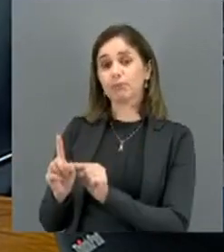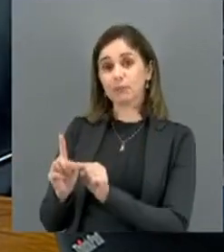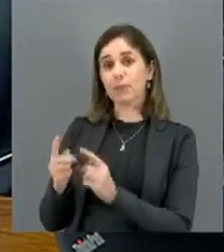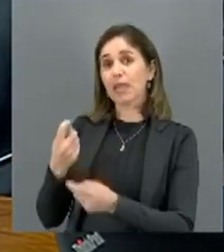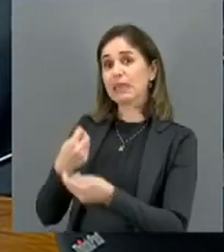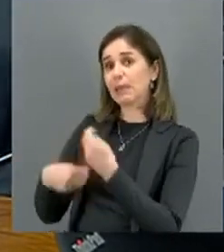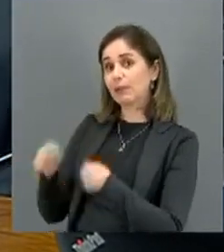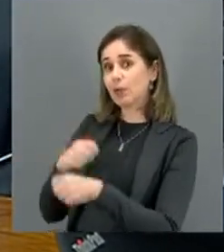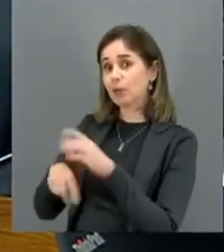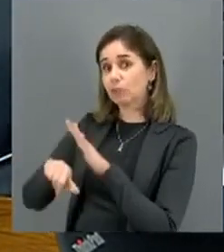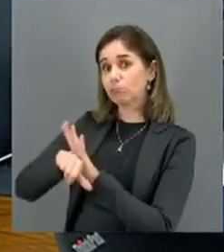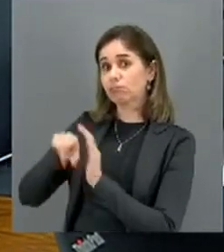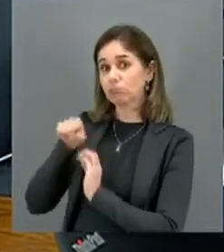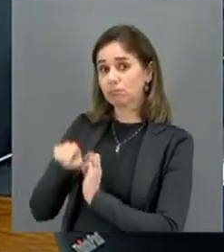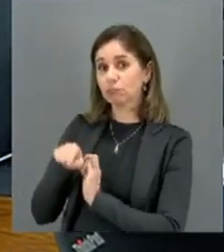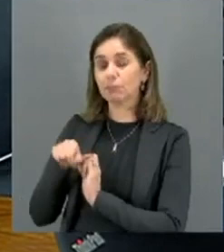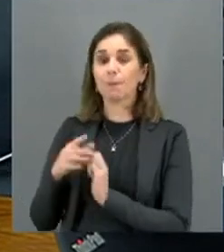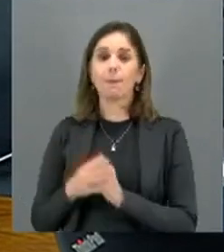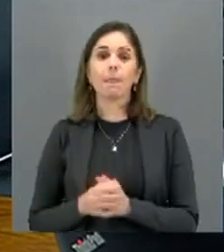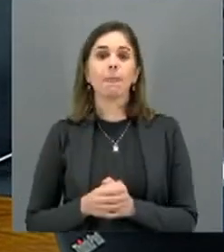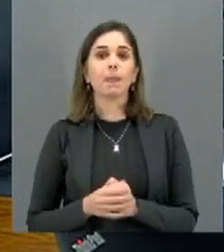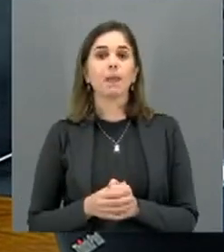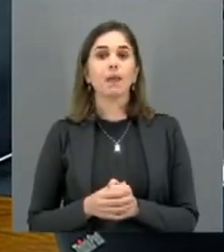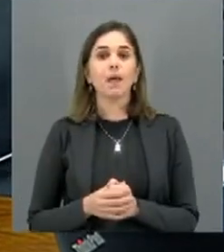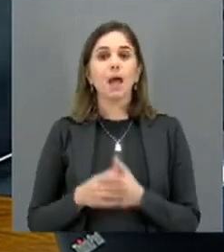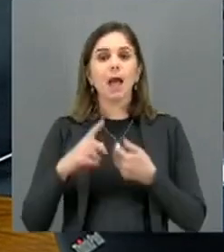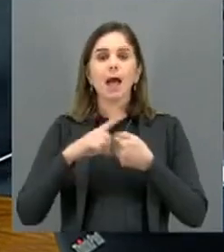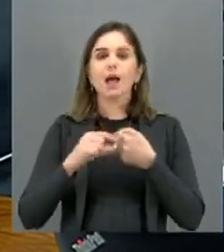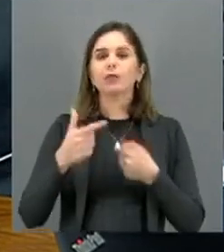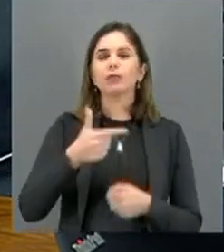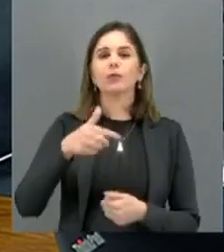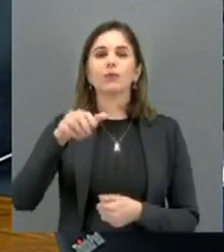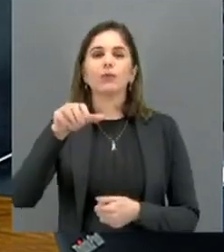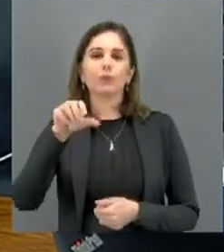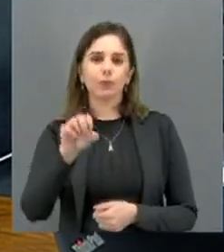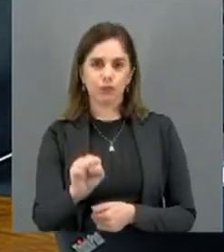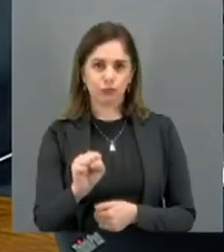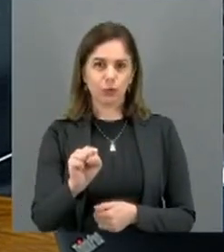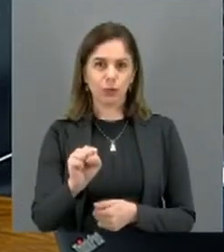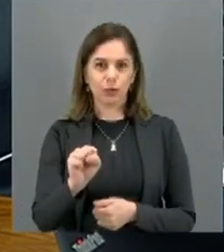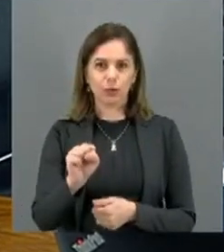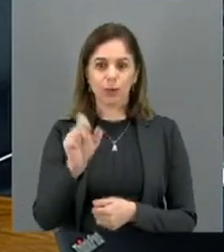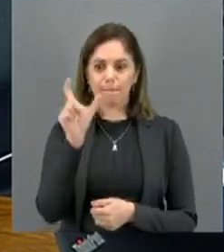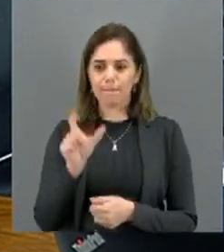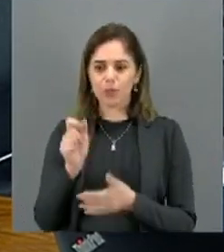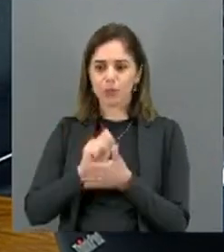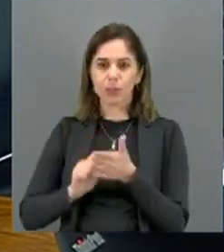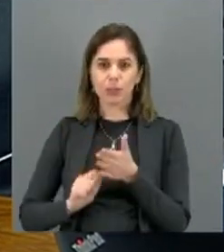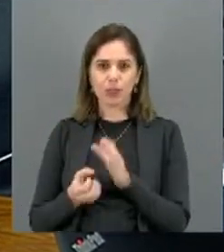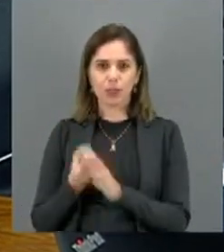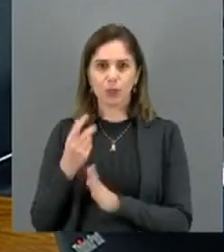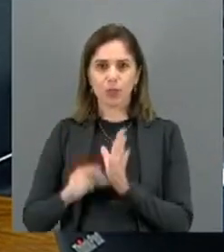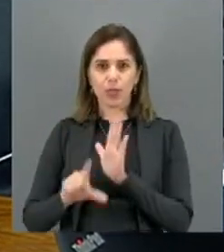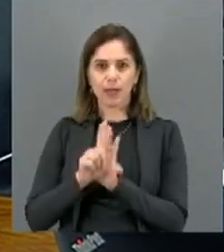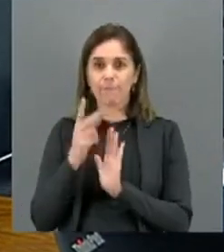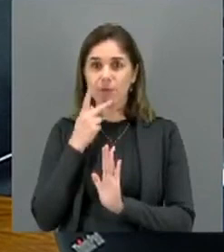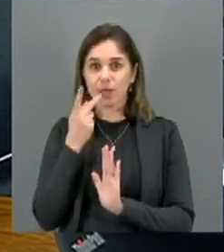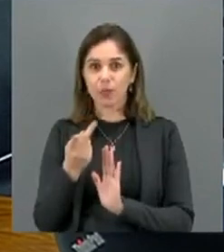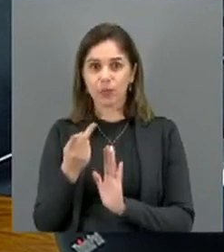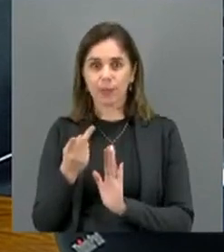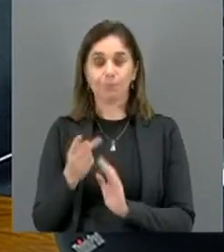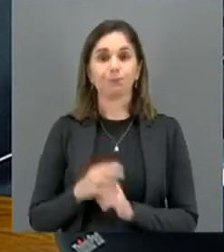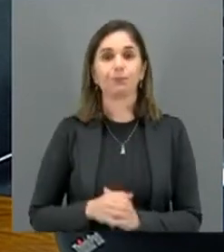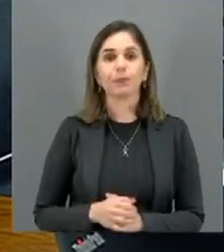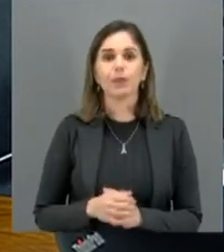O legislador foi sábio no artigo 28, quando determinou no seu parágrafo 2º que para determinar se a droga destina-se